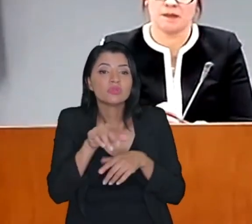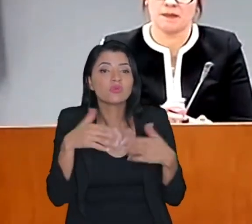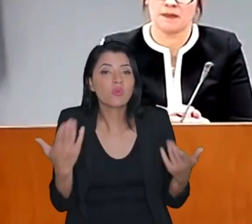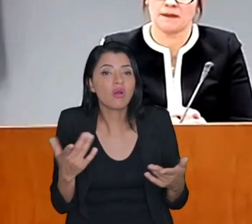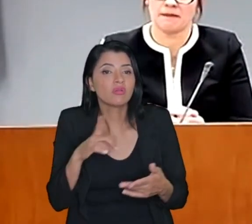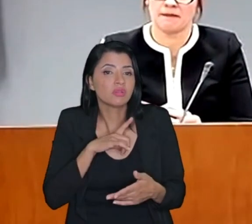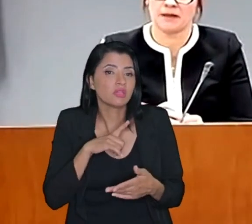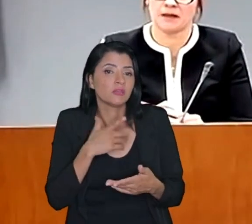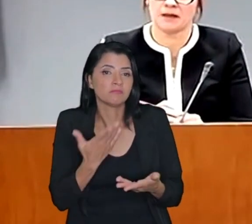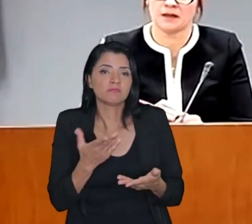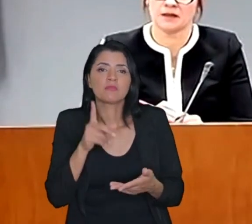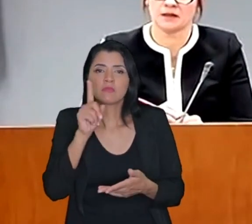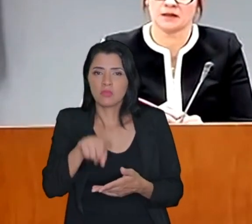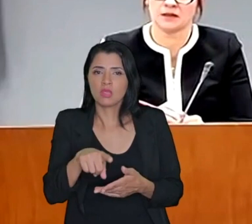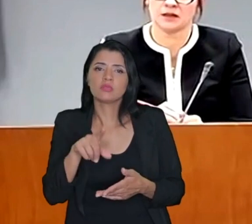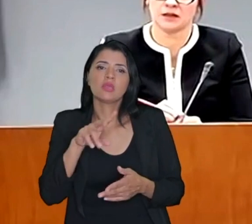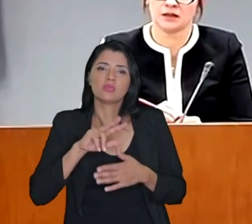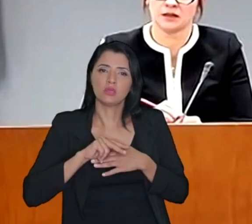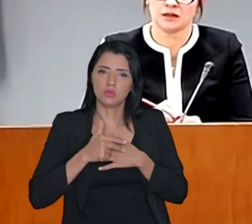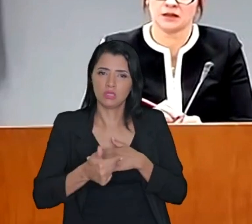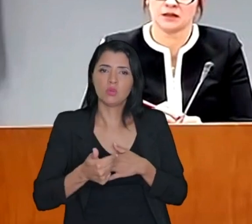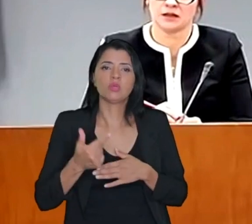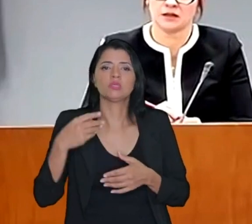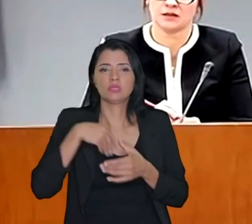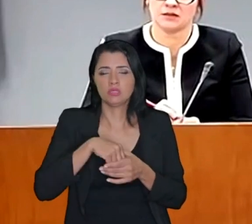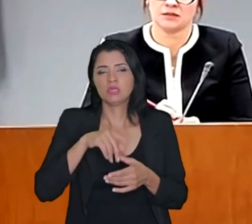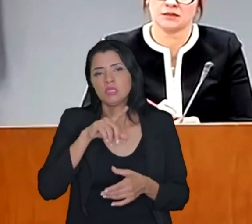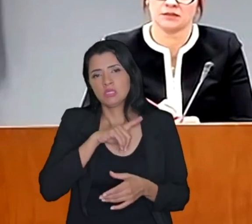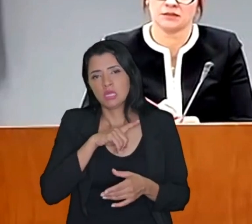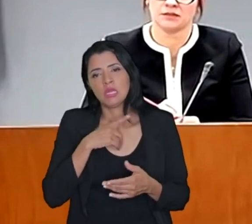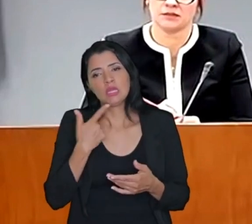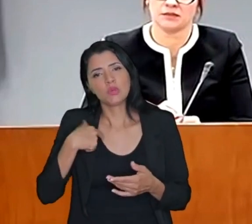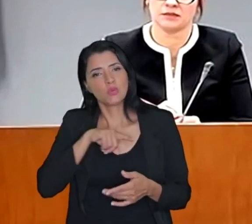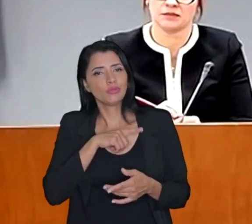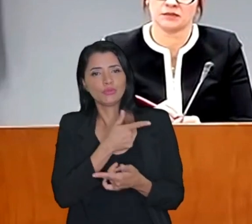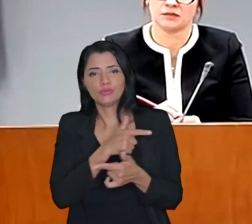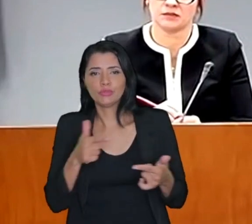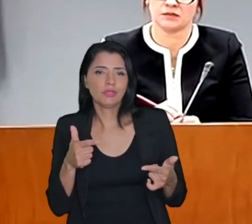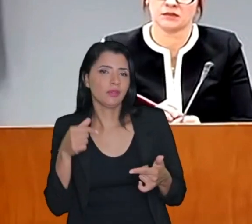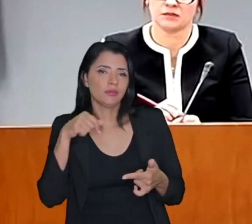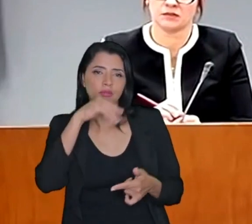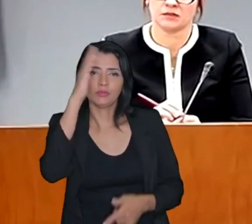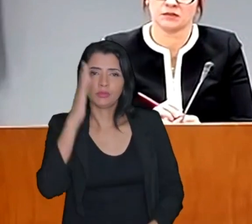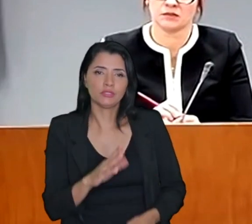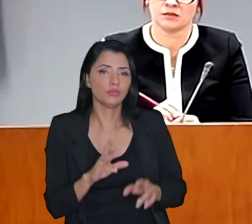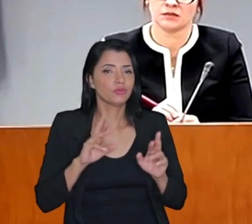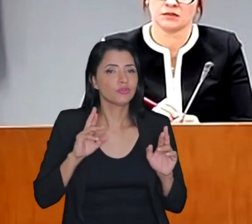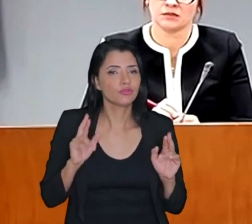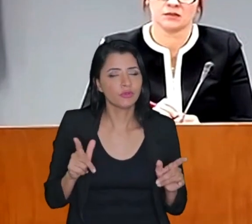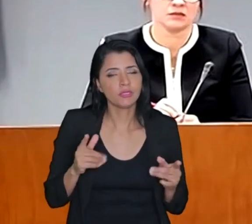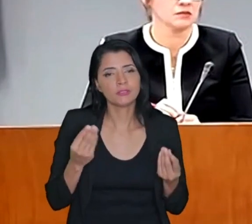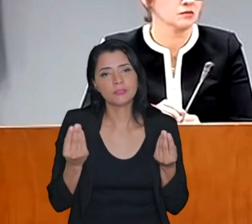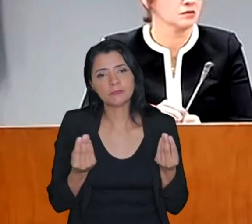que ele recebe. Mas essa seria a consequência prevista, enquanto a gente não tem no Brasil uma diferença entre